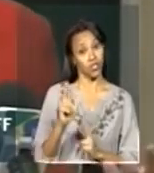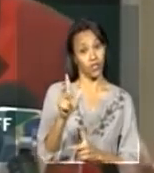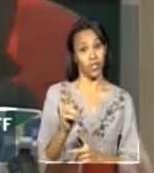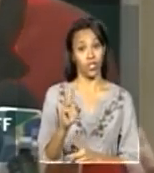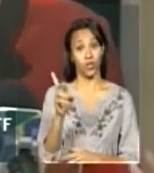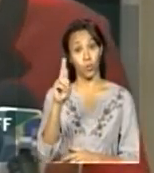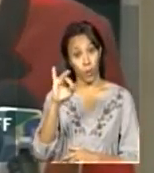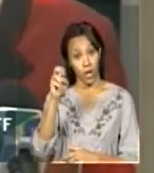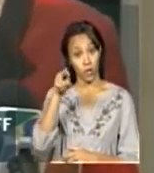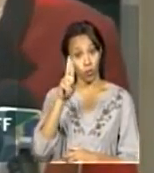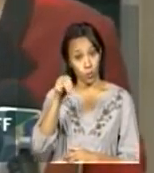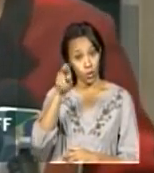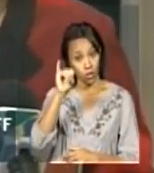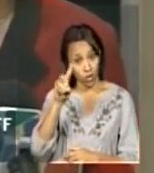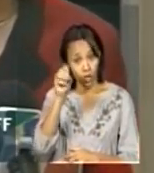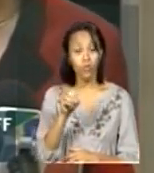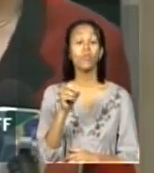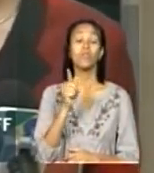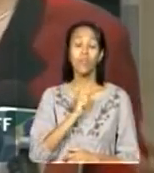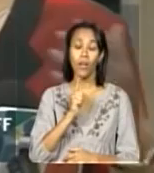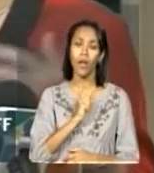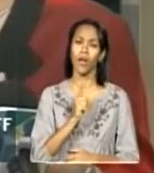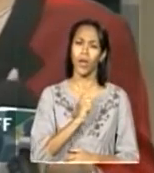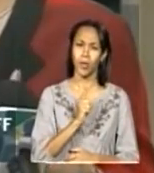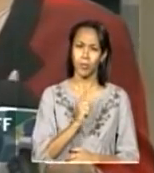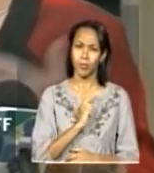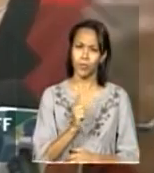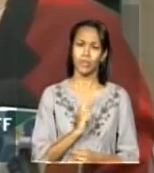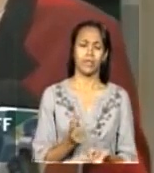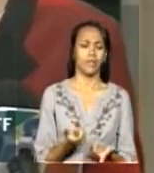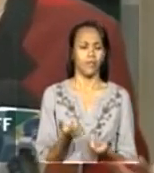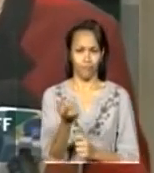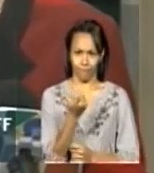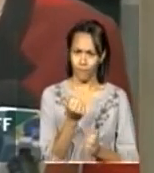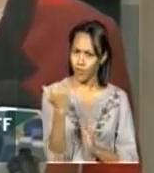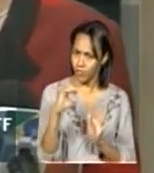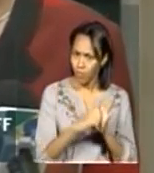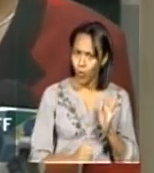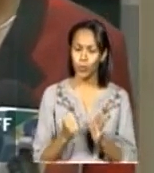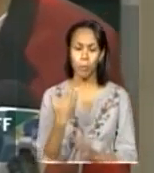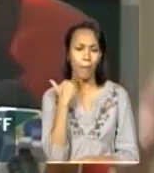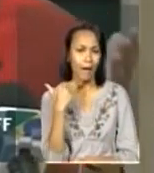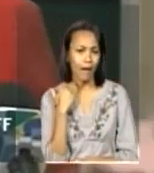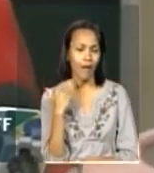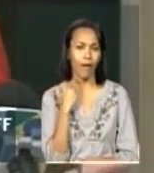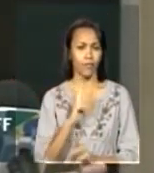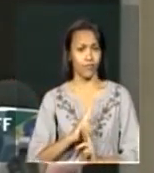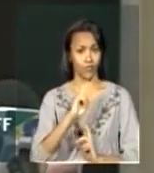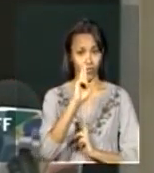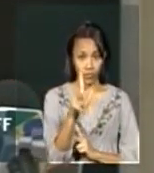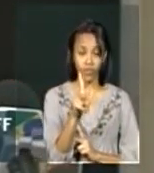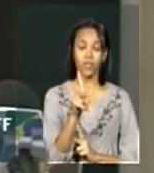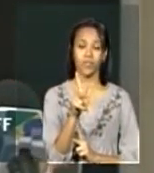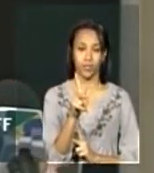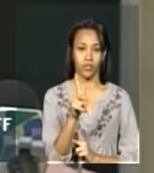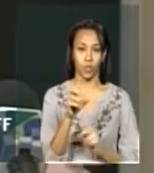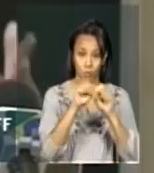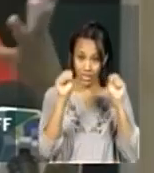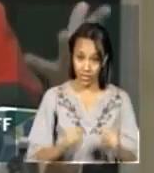nós temos uma situação fiscal, uma situação financeira bancária diferenciada,